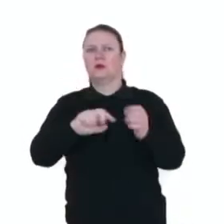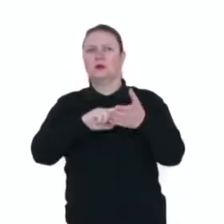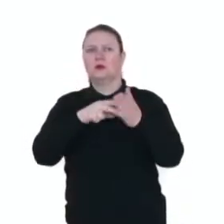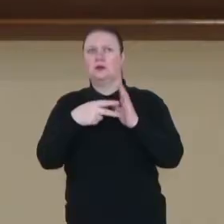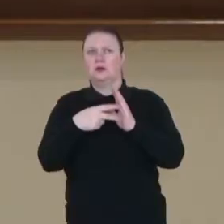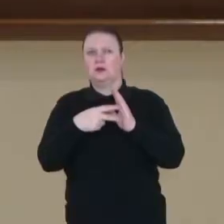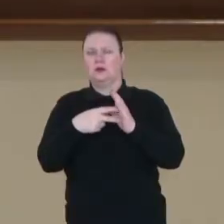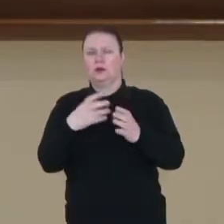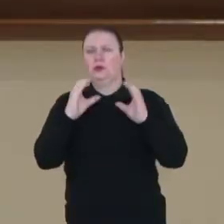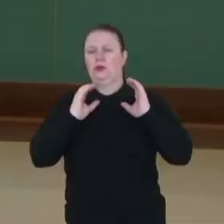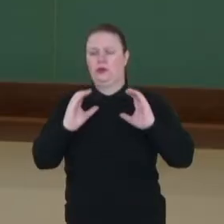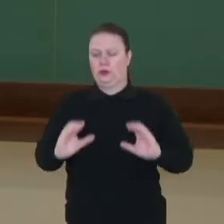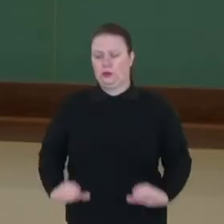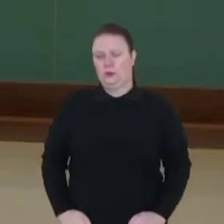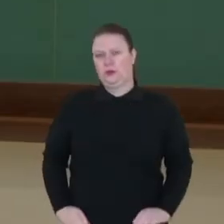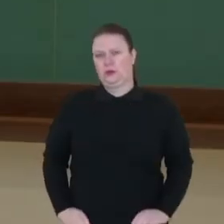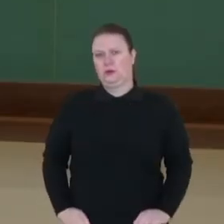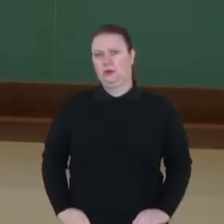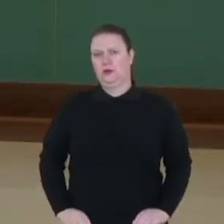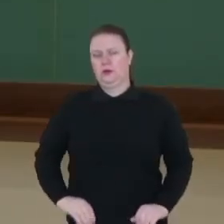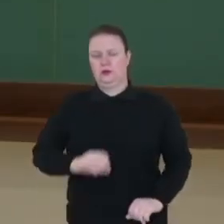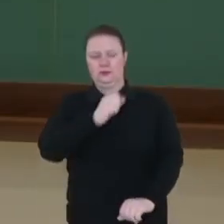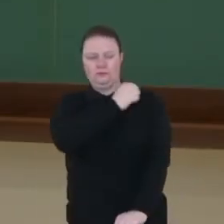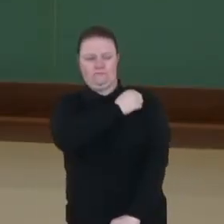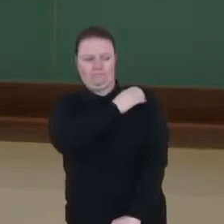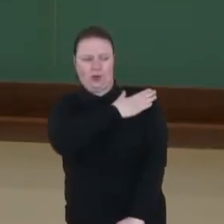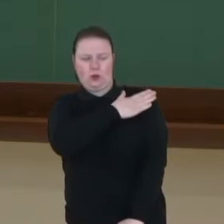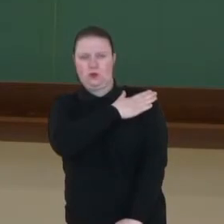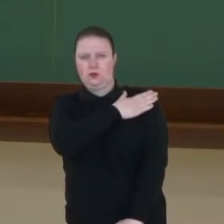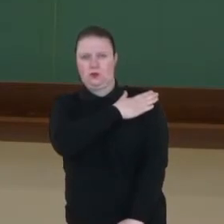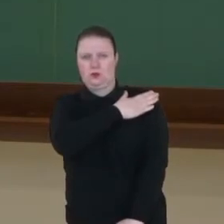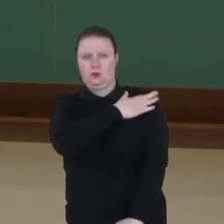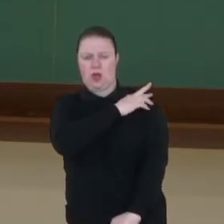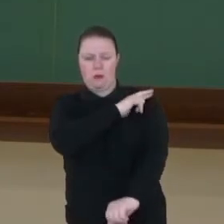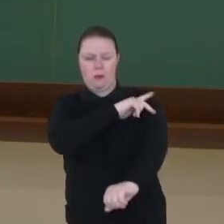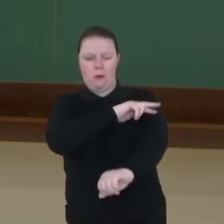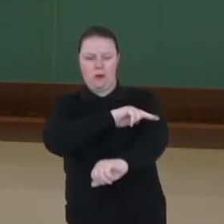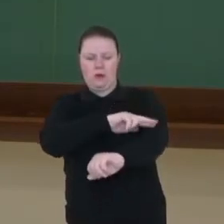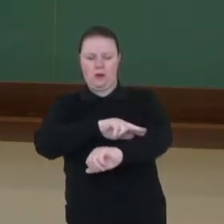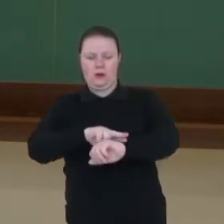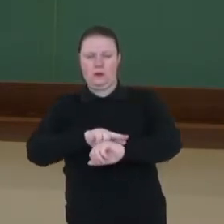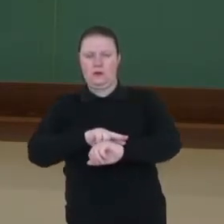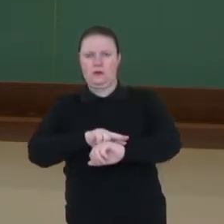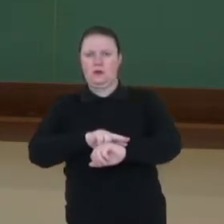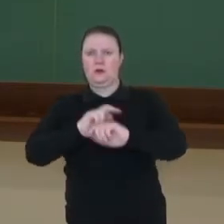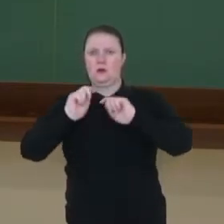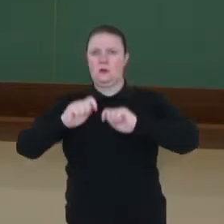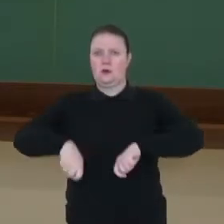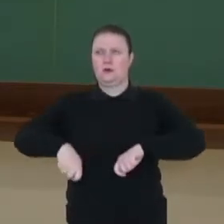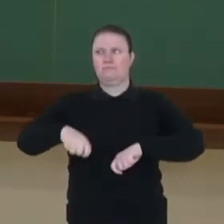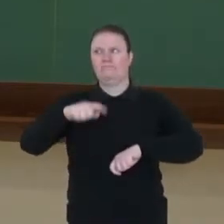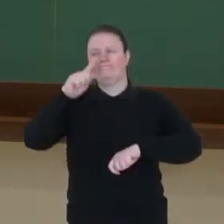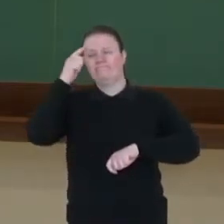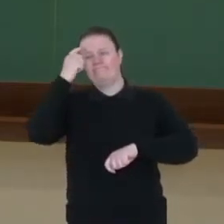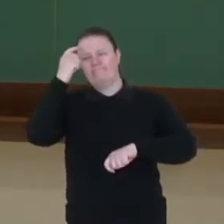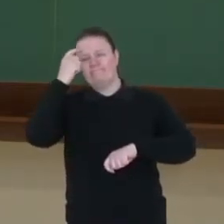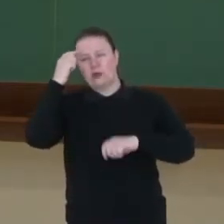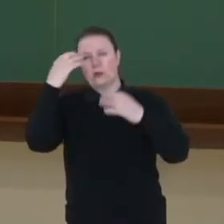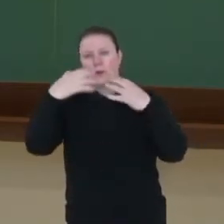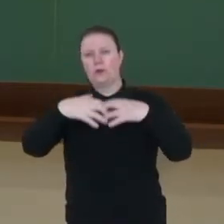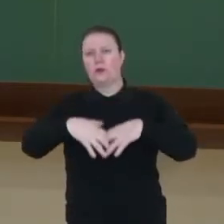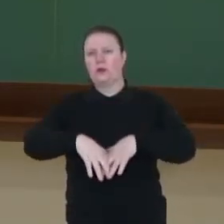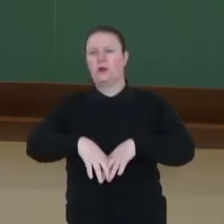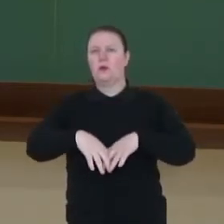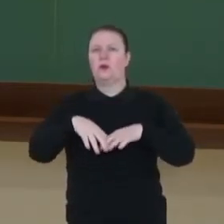de comportamento, mas a gente também pode pensar o racismo como uma teoria científica que